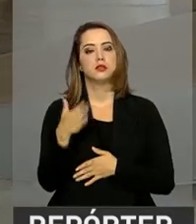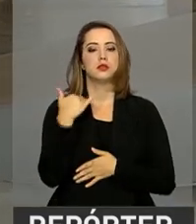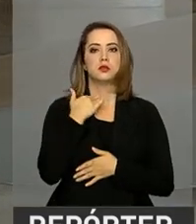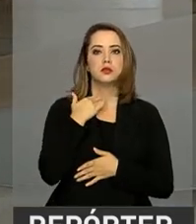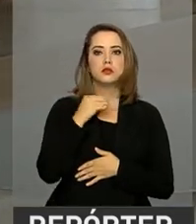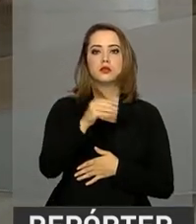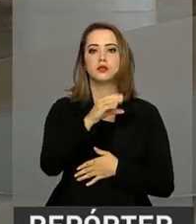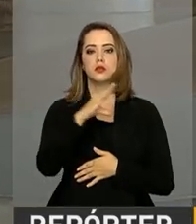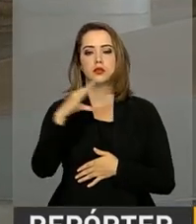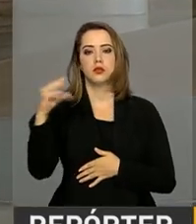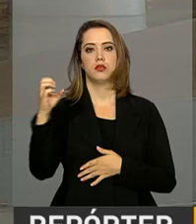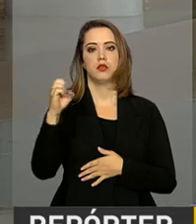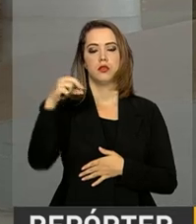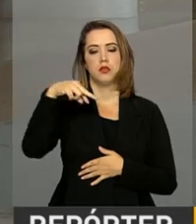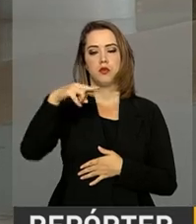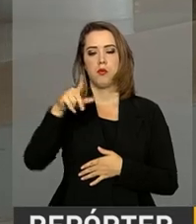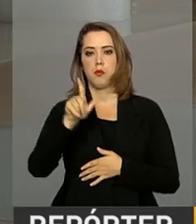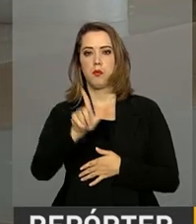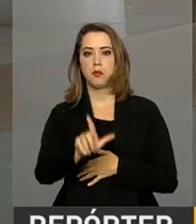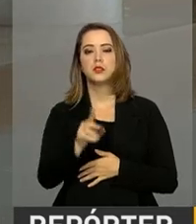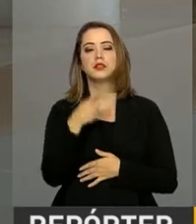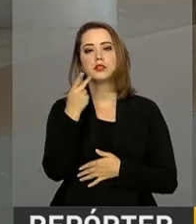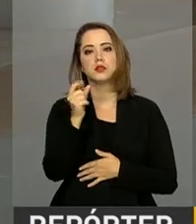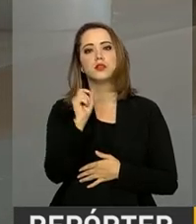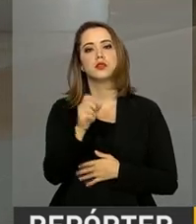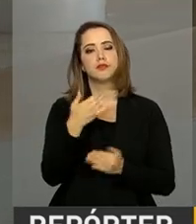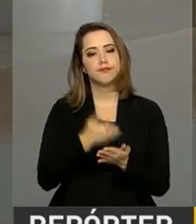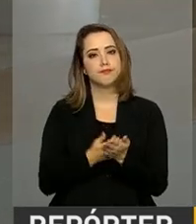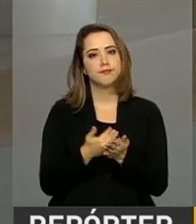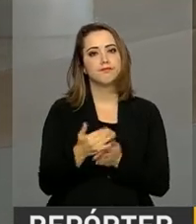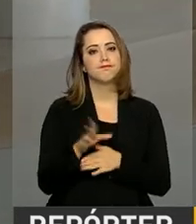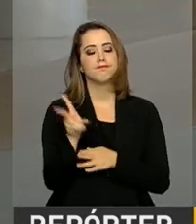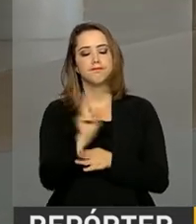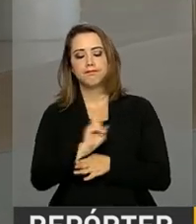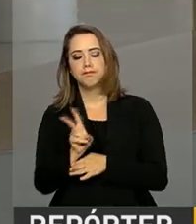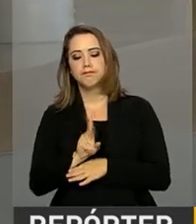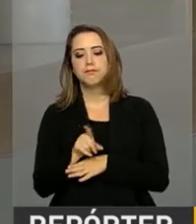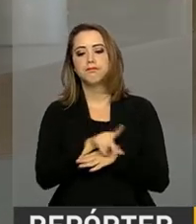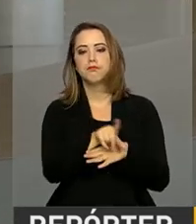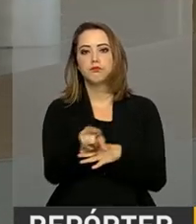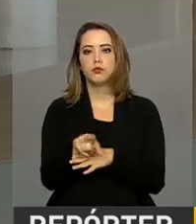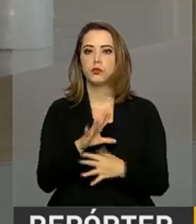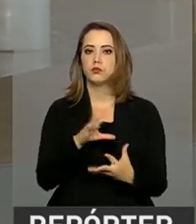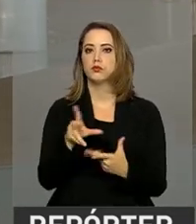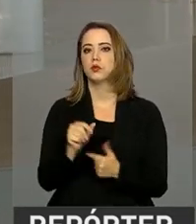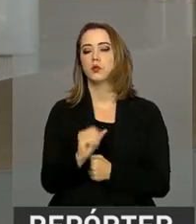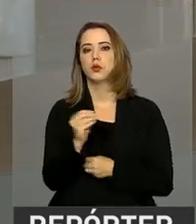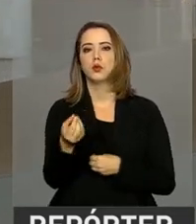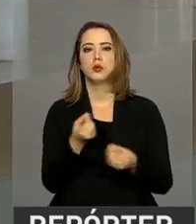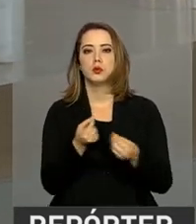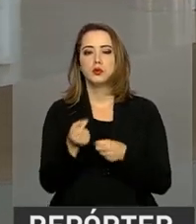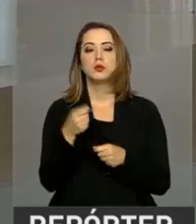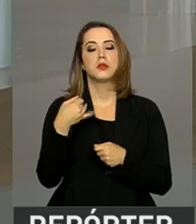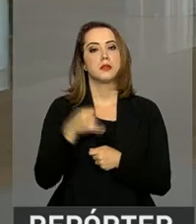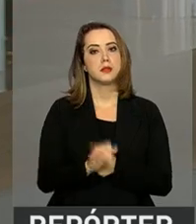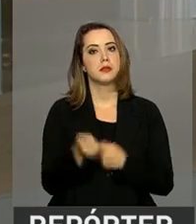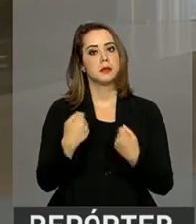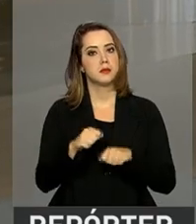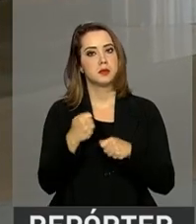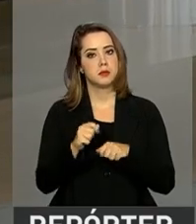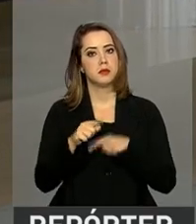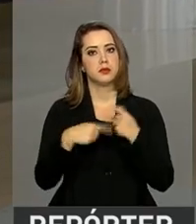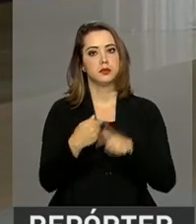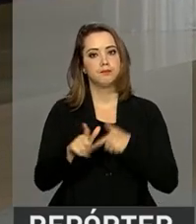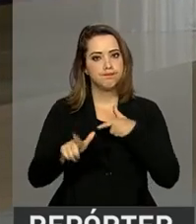vai continuar mantendo aí esse monitoramento e caso necessário vai adotar medidas para garantir o funcionamento normal dos